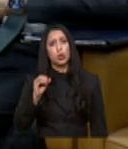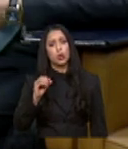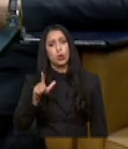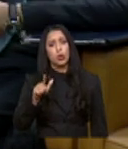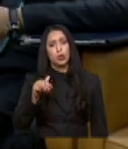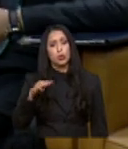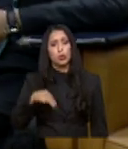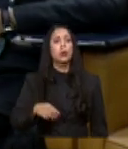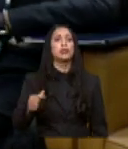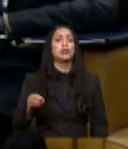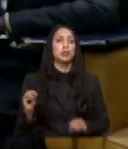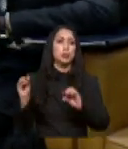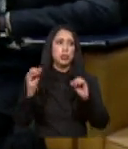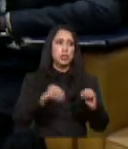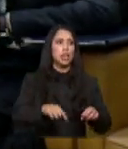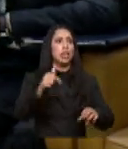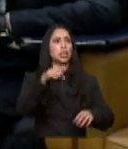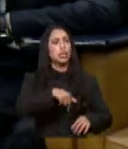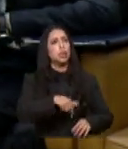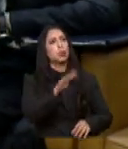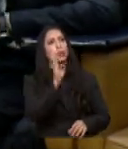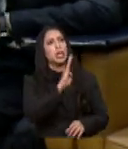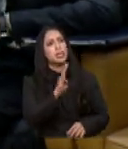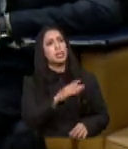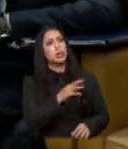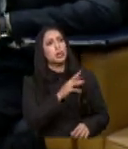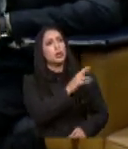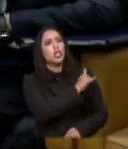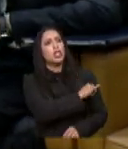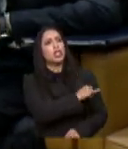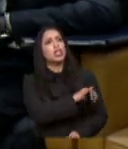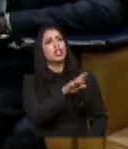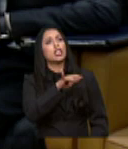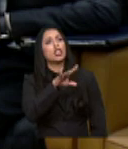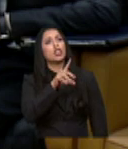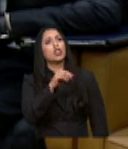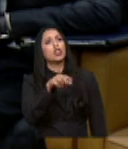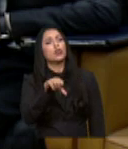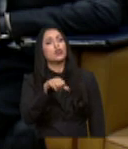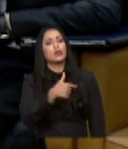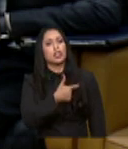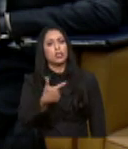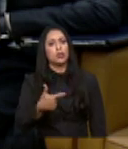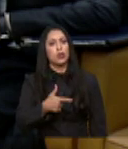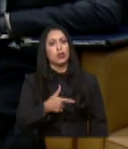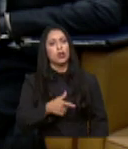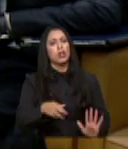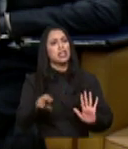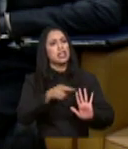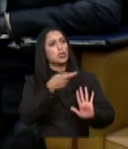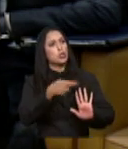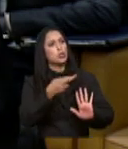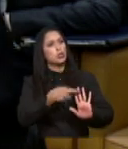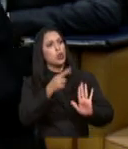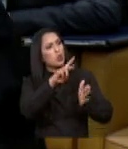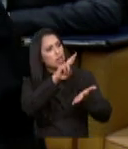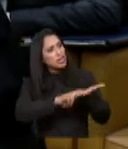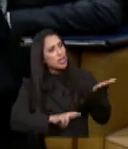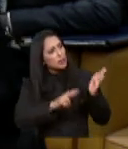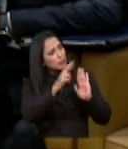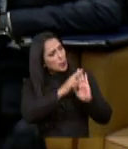Rio 92, que remonta às diversas resoluções, relatorias